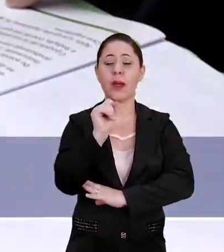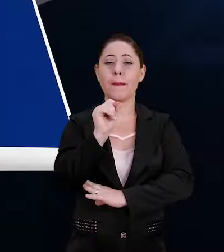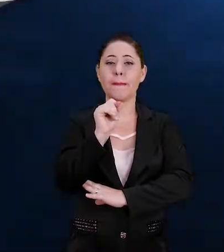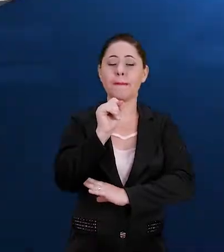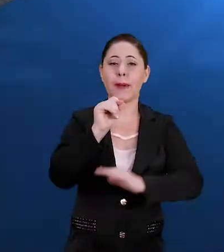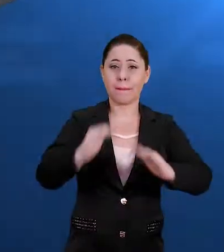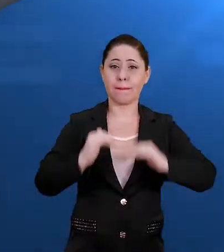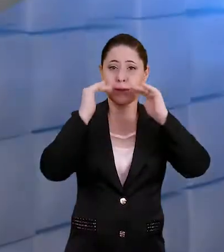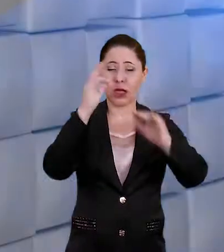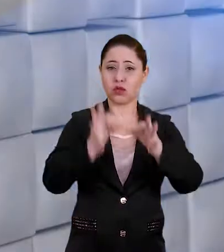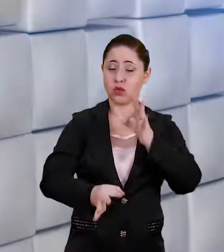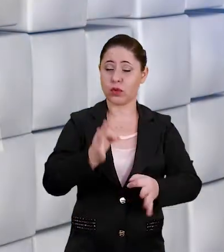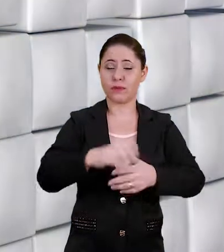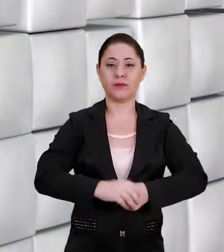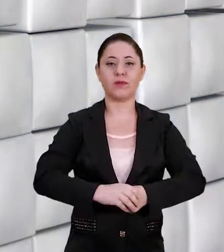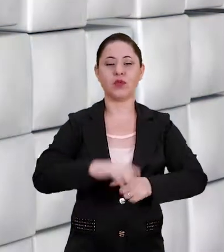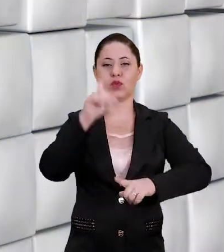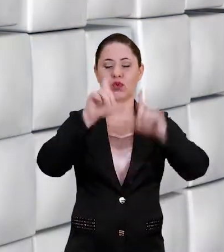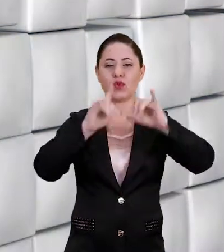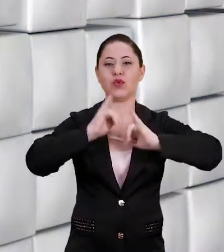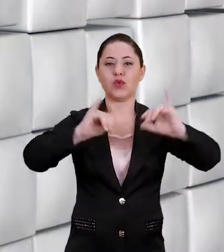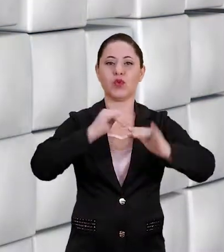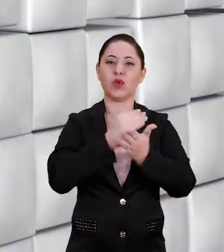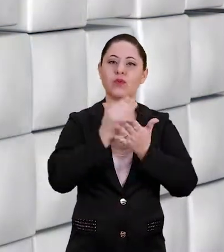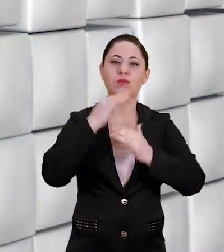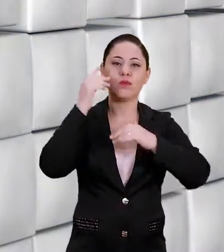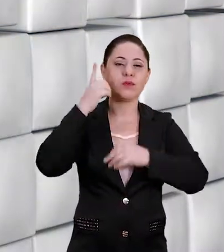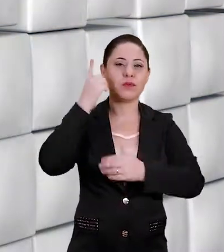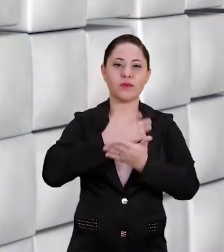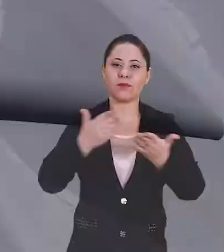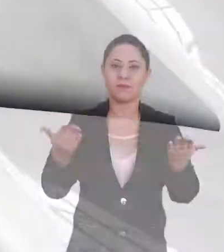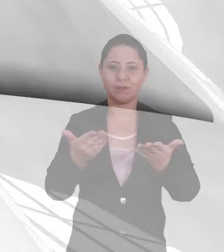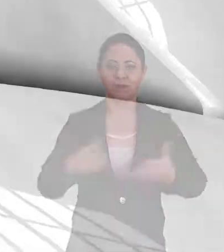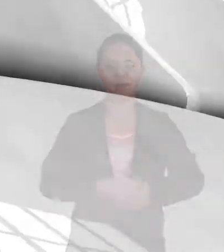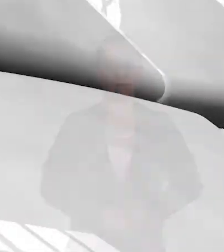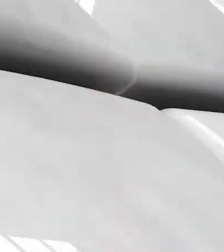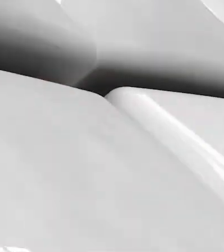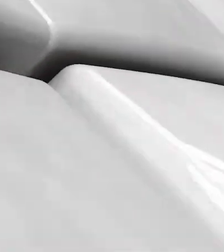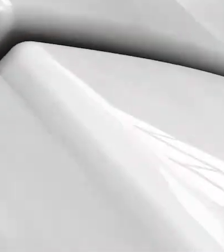proposta para magistrados. O Jornal Parlamentar começa agora.